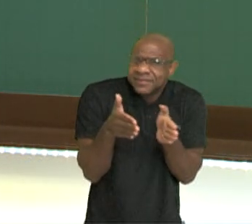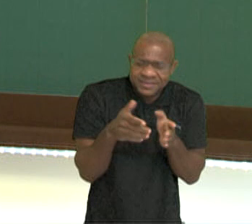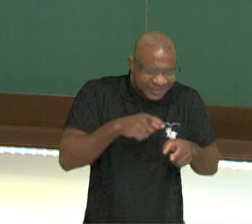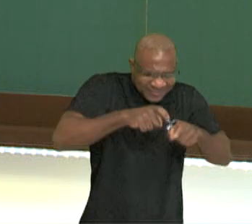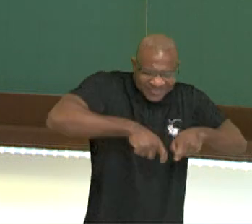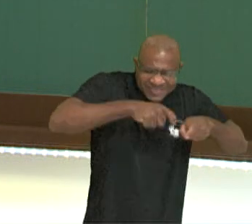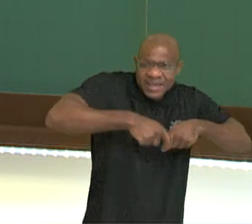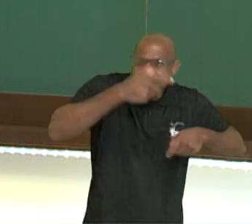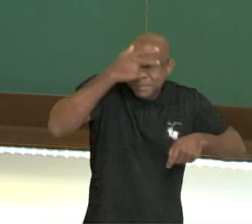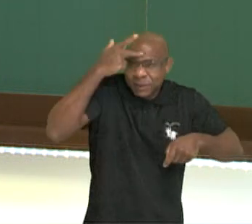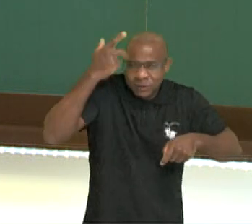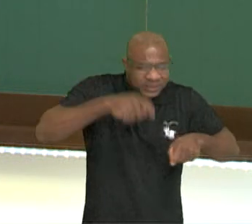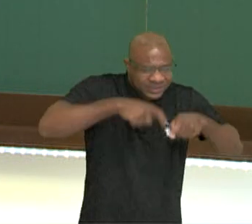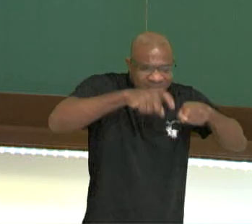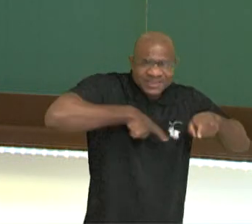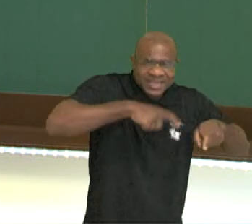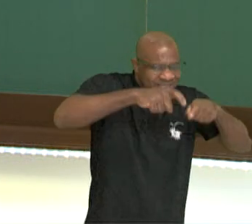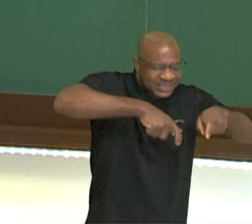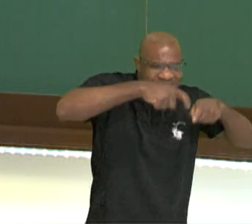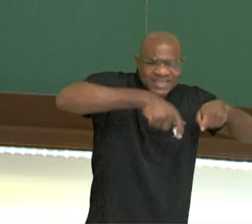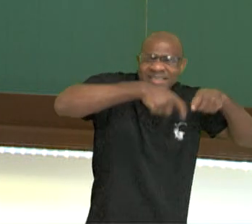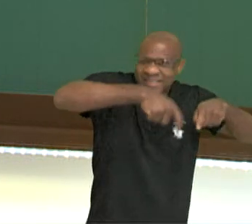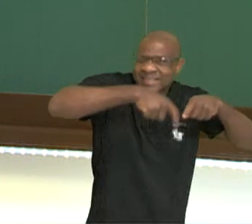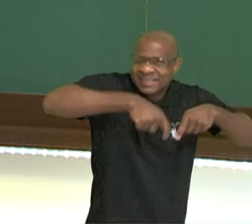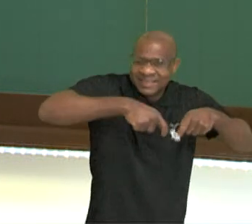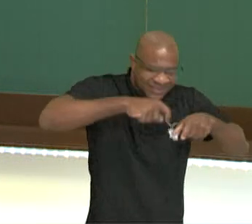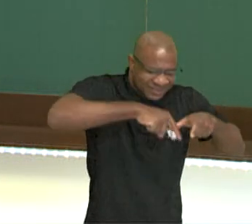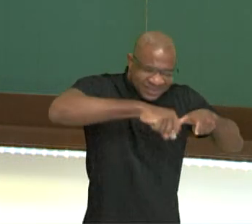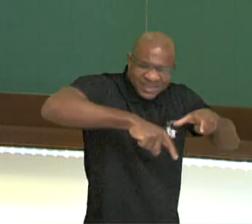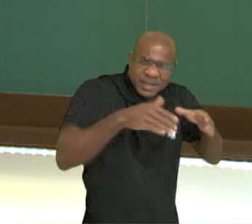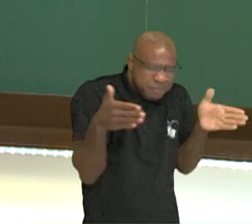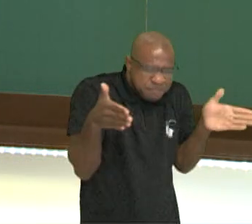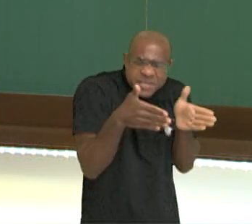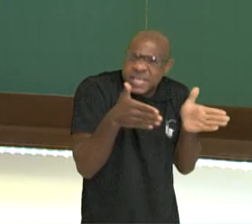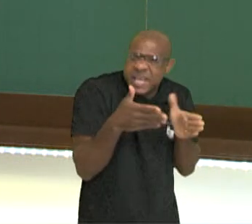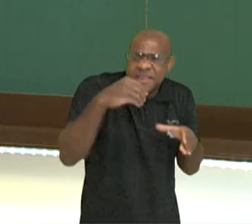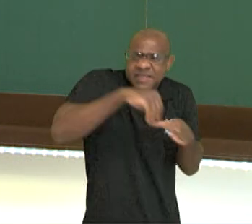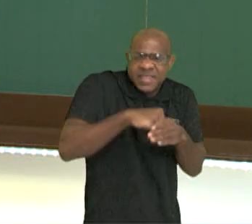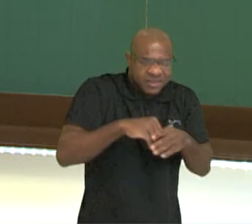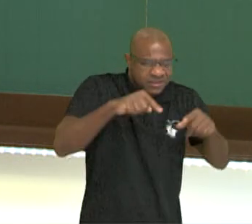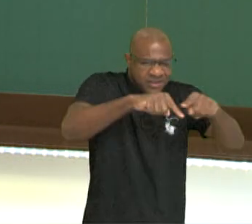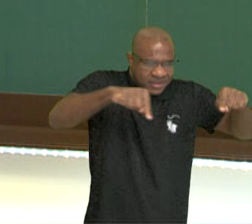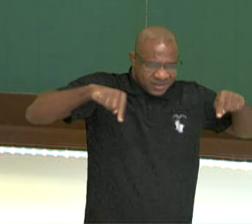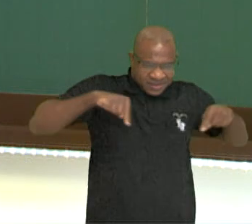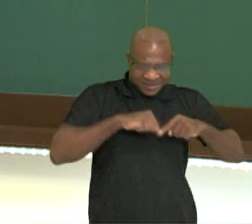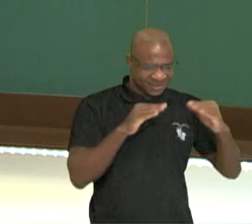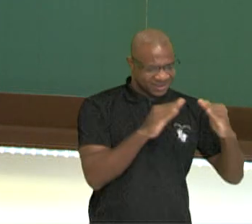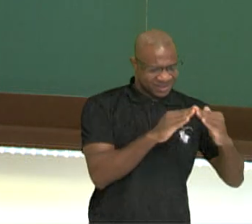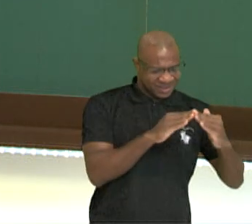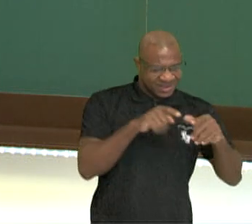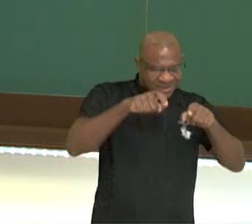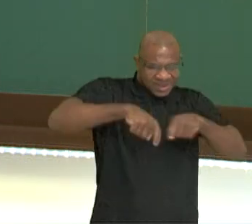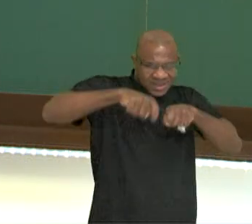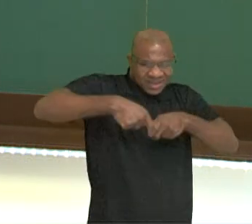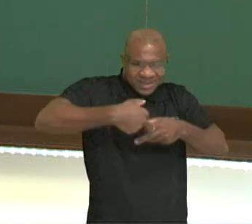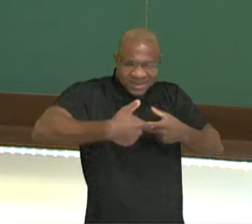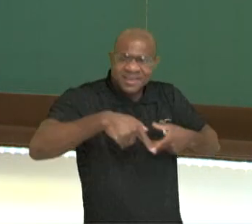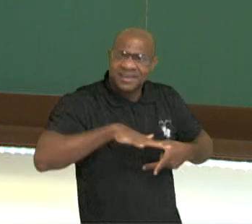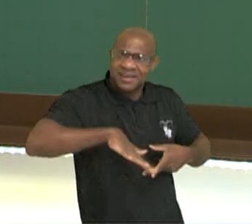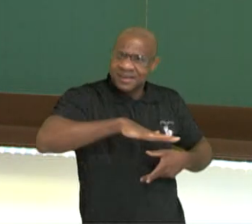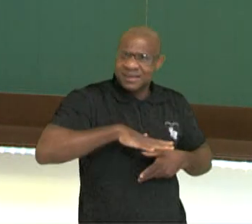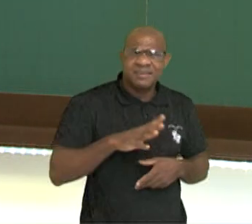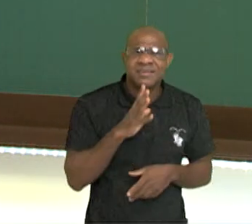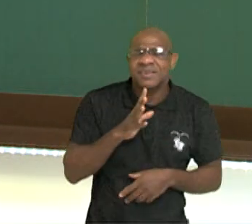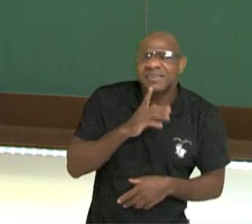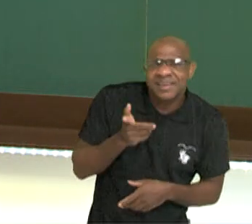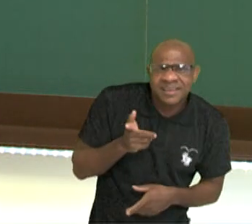você mora tem bastantes produtores rurais? A sua família faz esse tipo de atividade? Que legal! Então ficou fácil